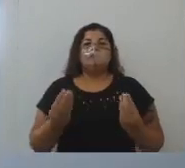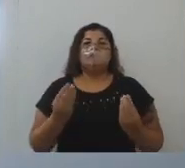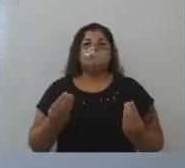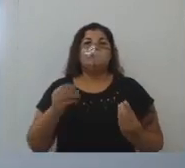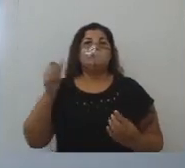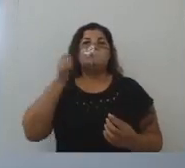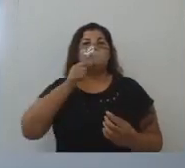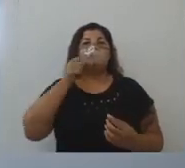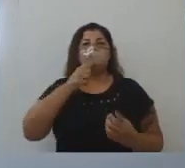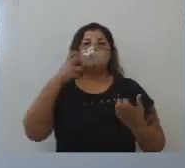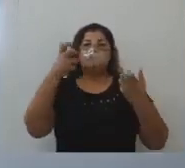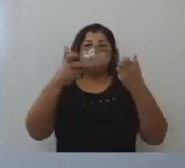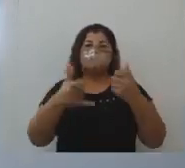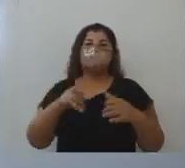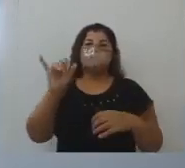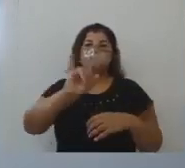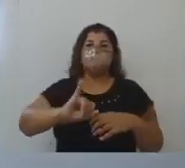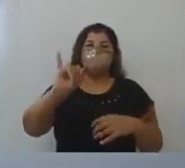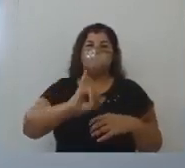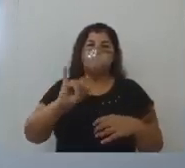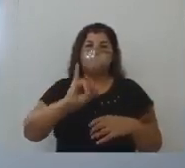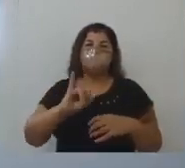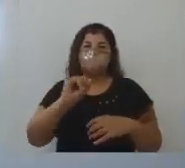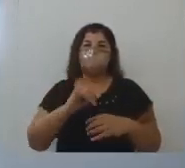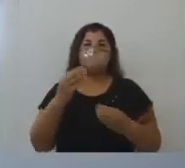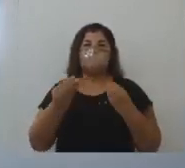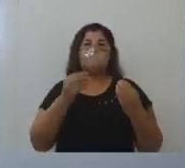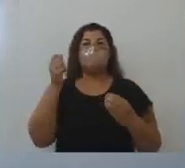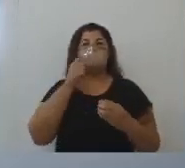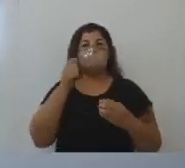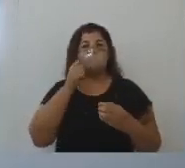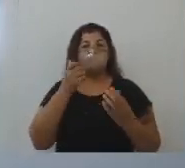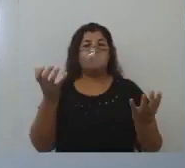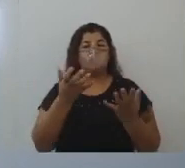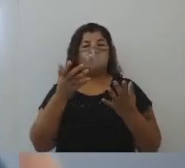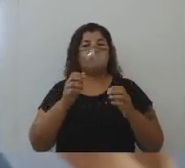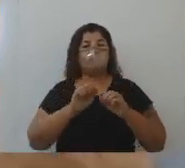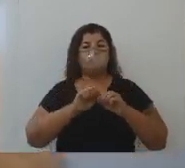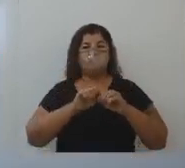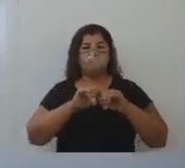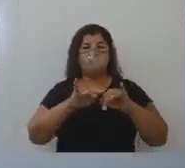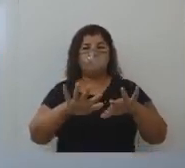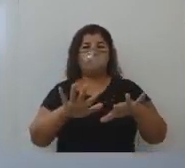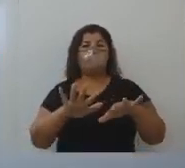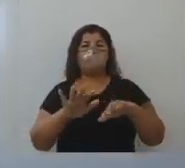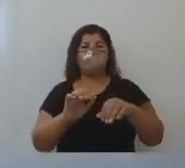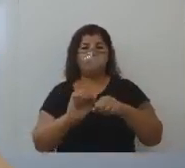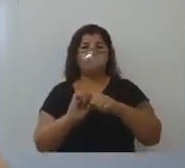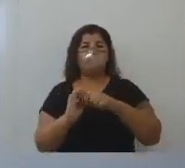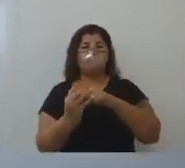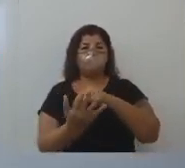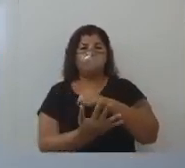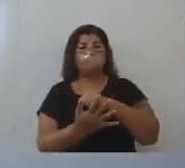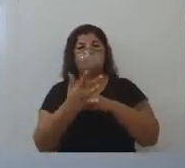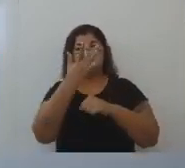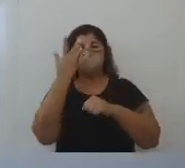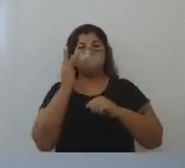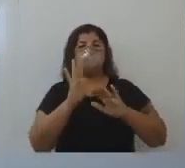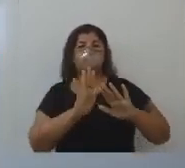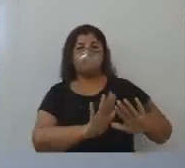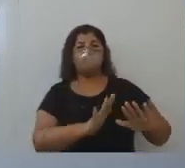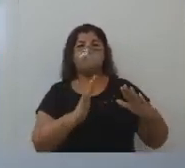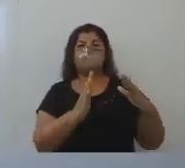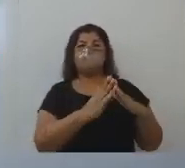muito importante falar sobre esses dados de mulheres nesse período da pandemia, certo? As pessoas estão em casa, as pessoas estão